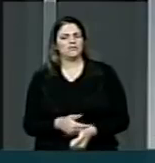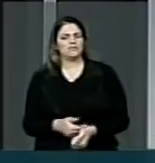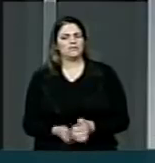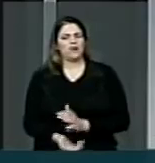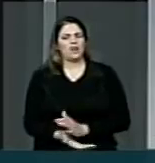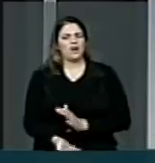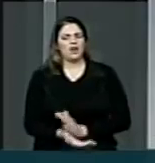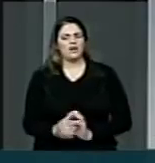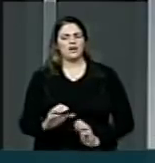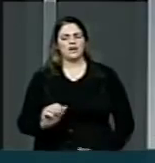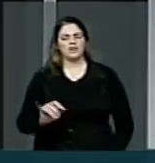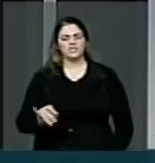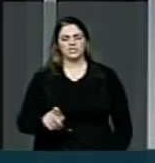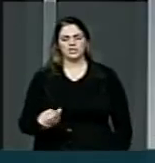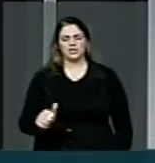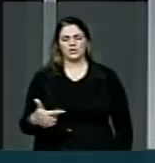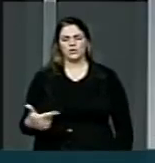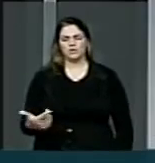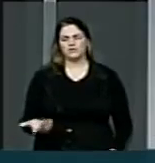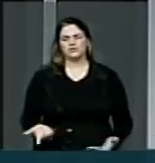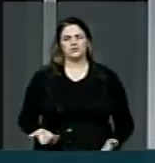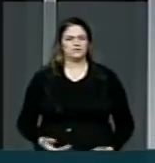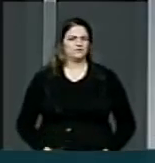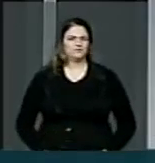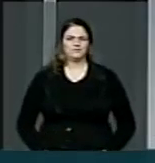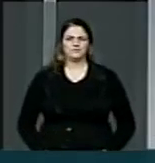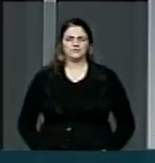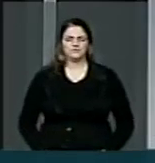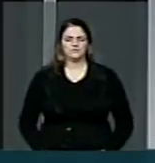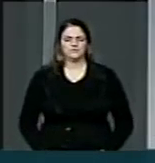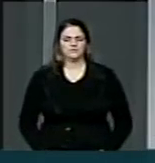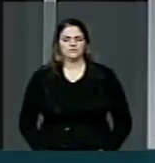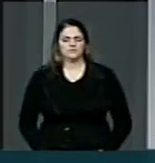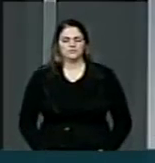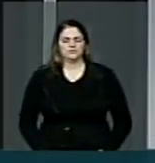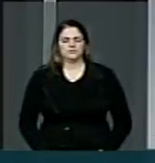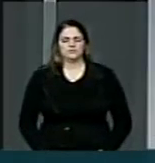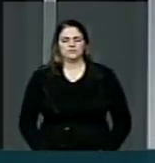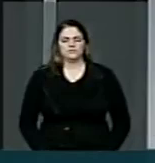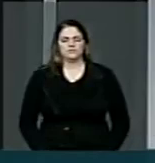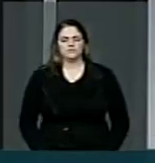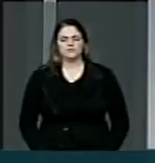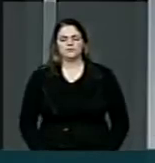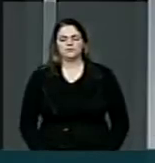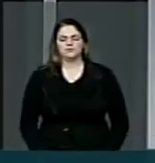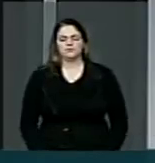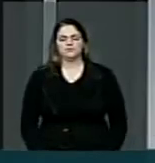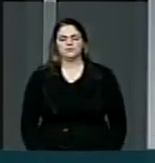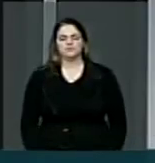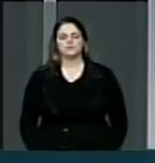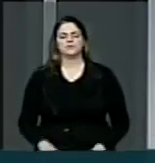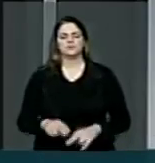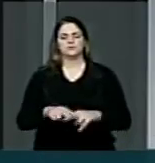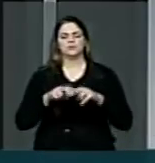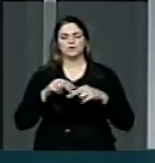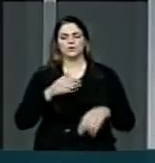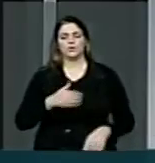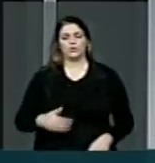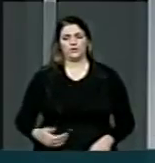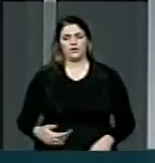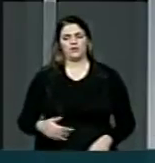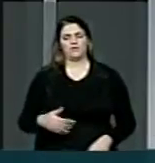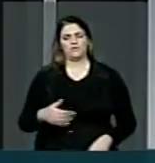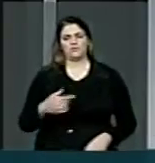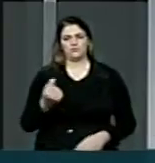aí, financiamento de empresários e assim por diante. Por isso o financiamento público, na